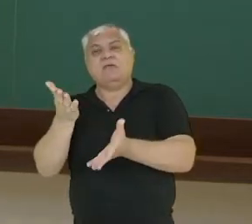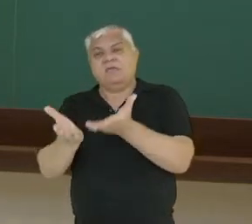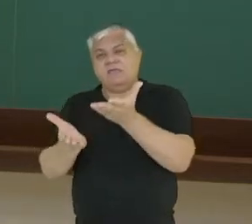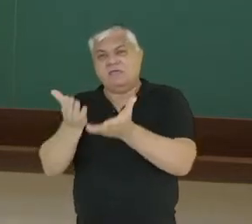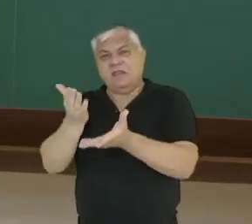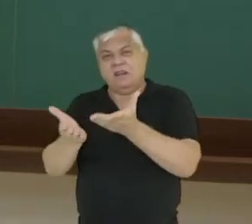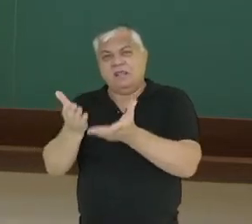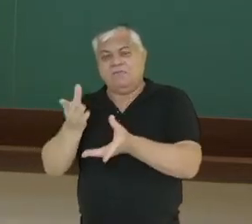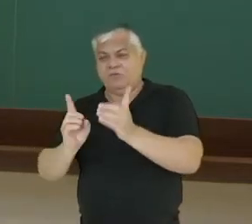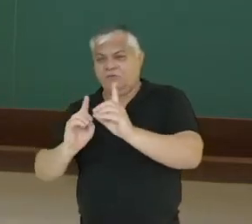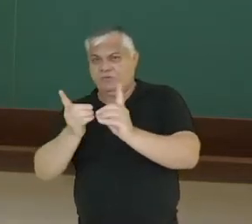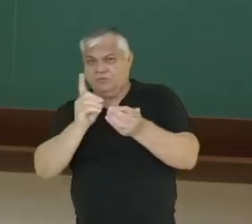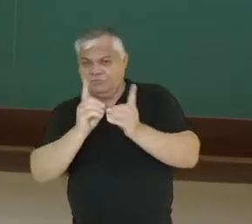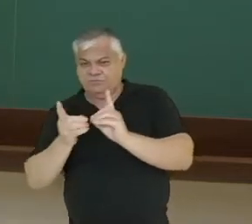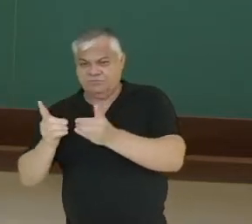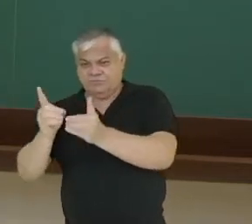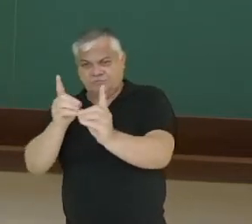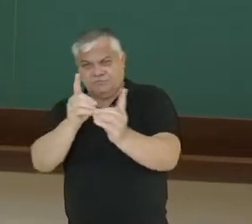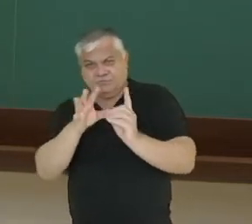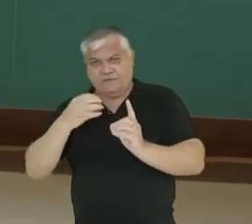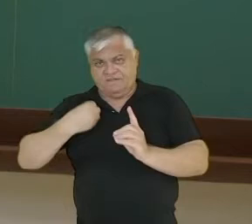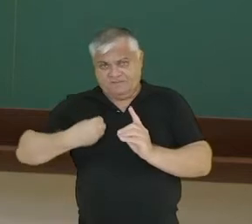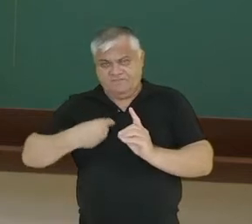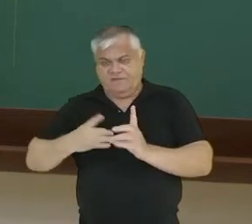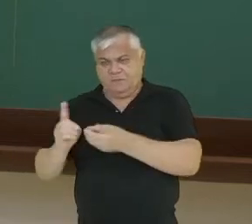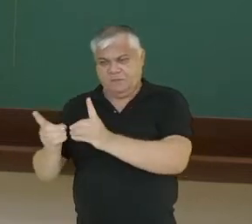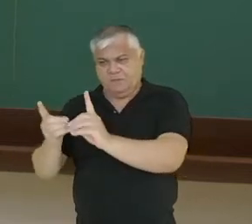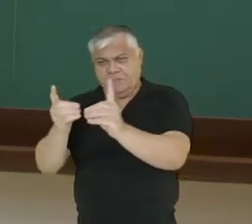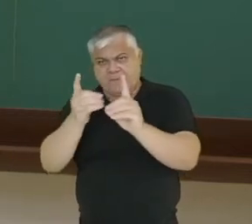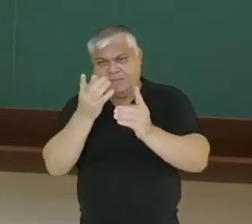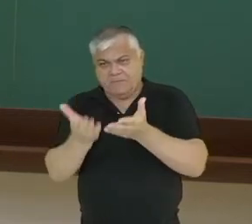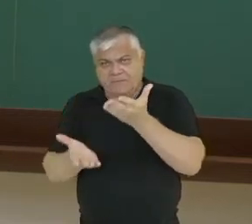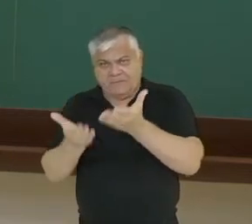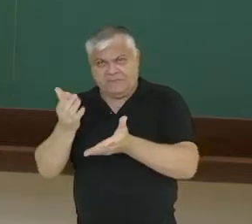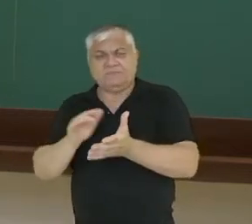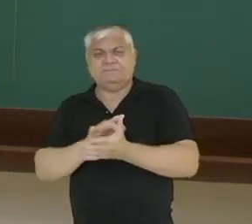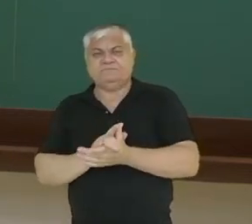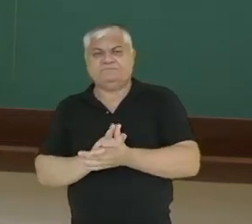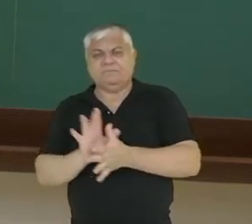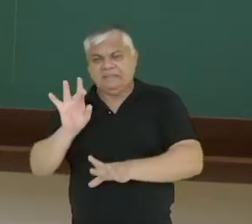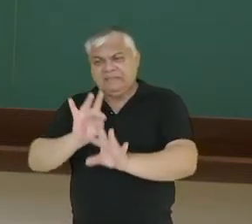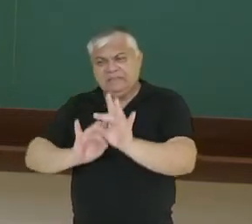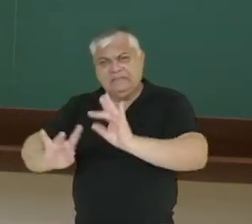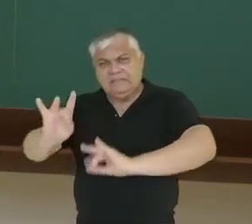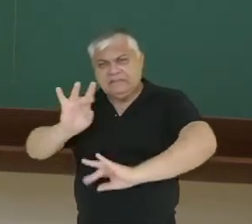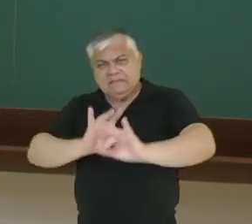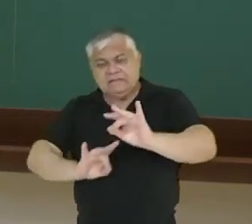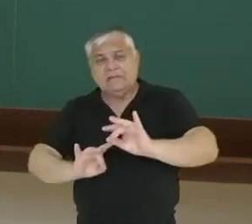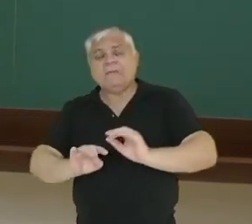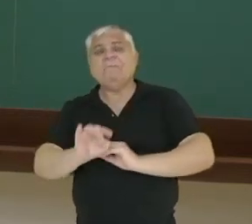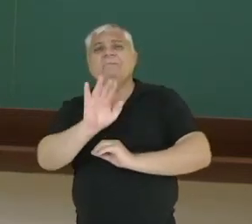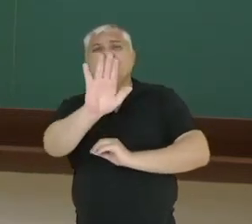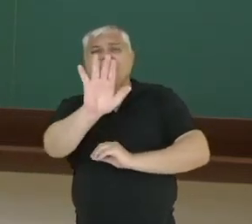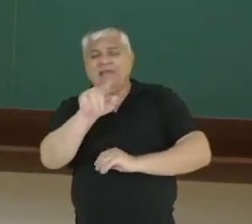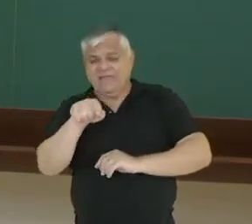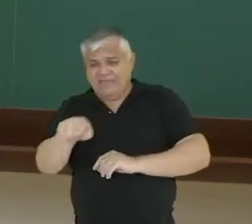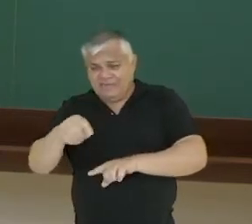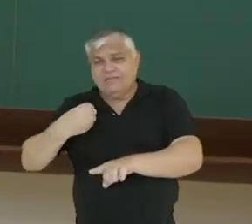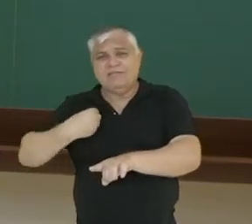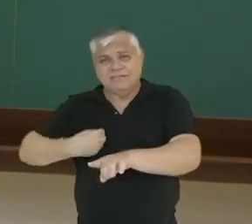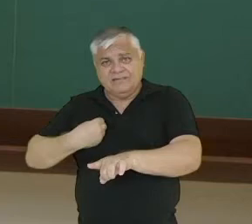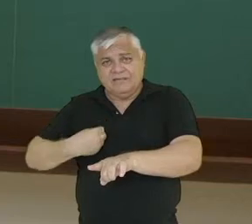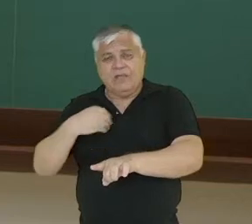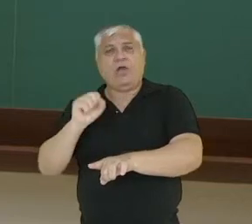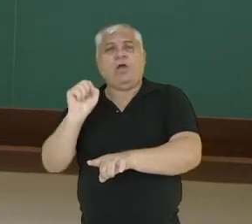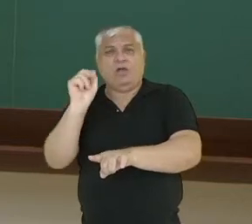isômeros coexistem em equilíbrio dinâmico em solução. Professor, tá, eles coexistem em